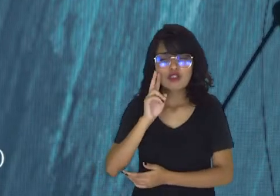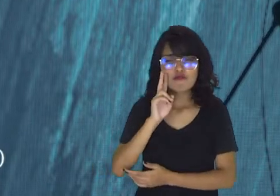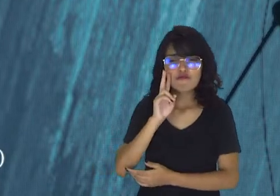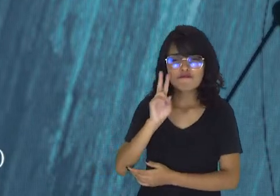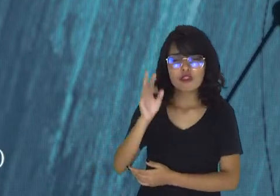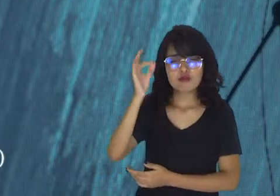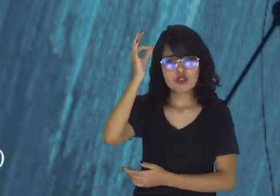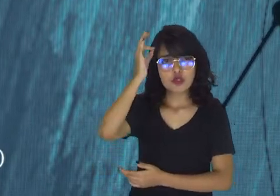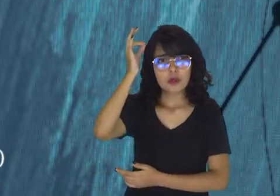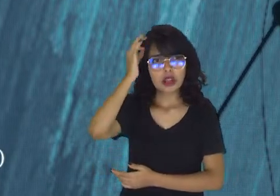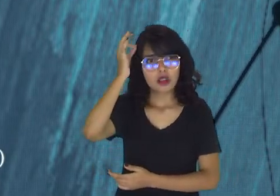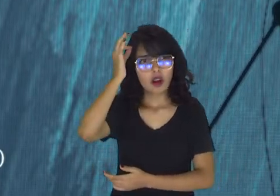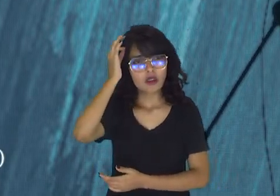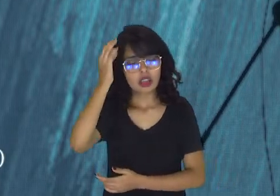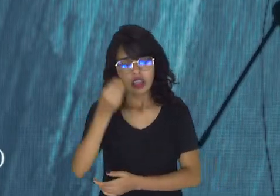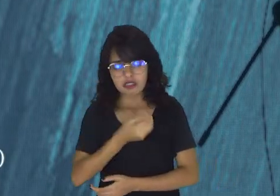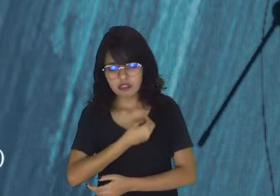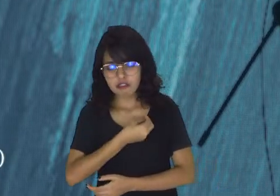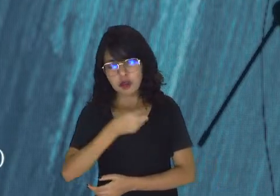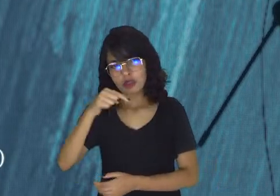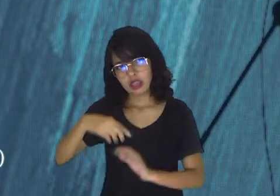que nós vivemos nessa terra